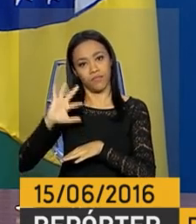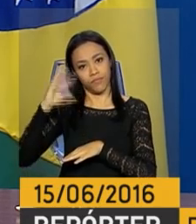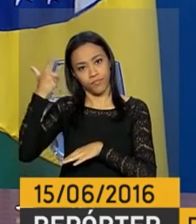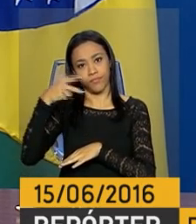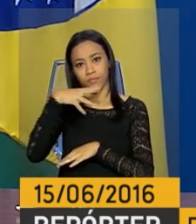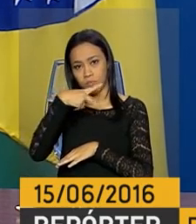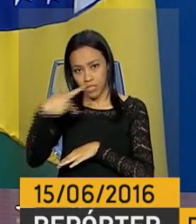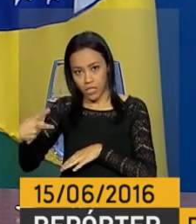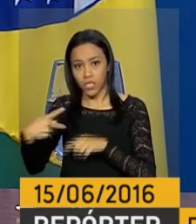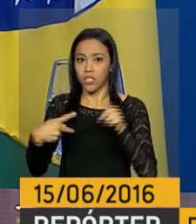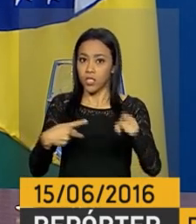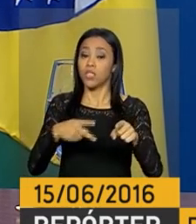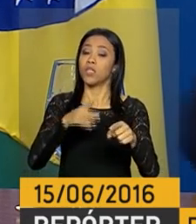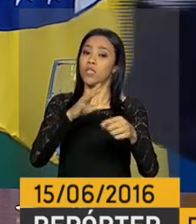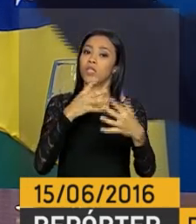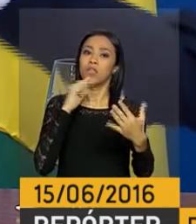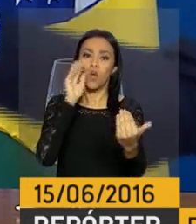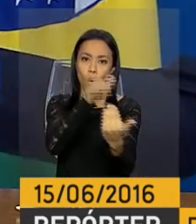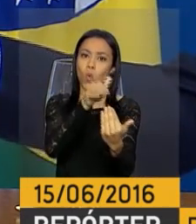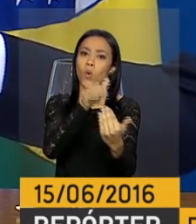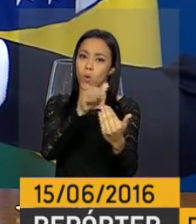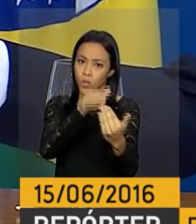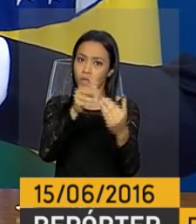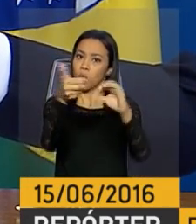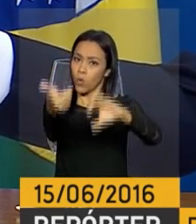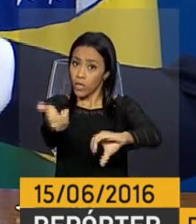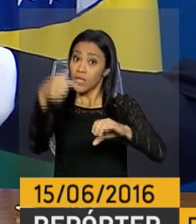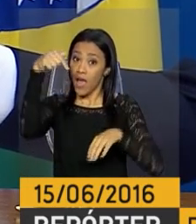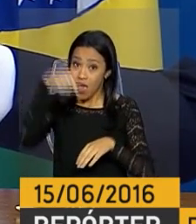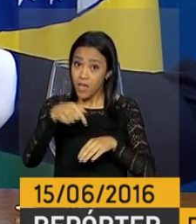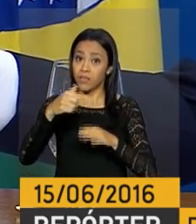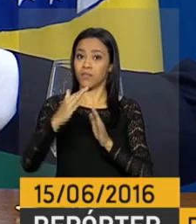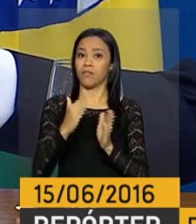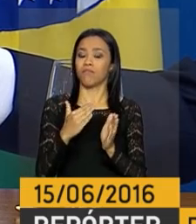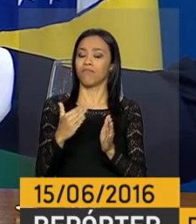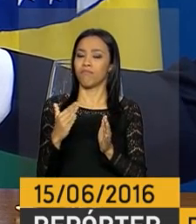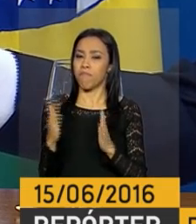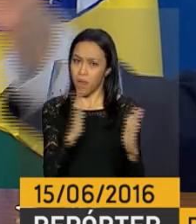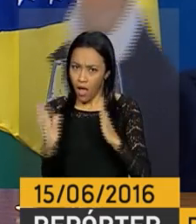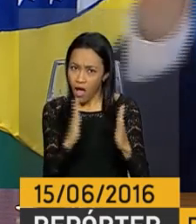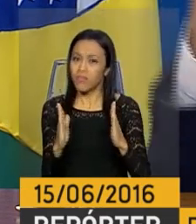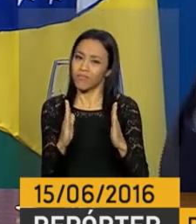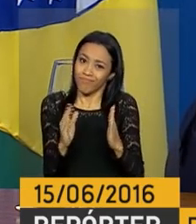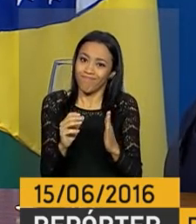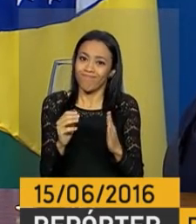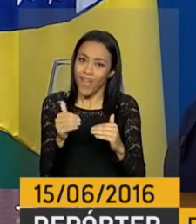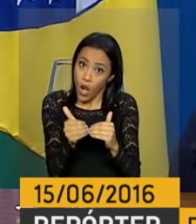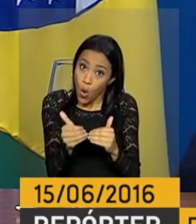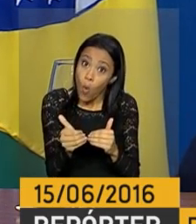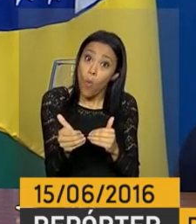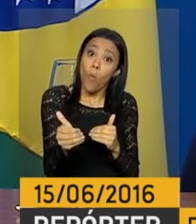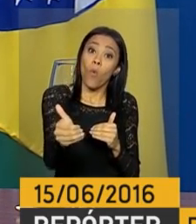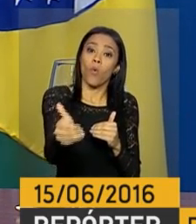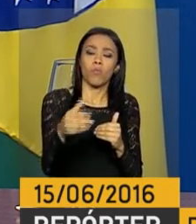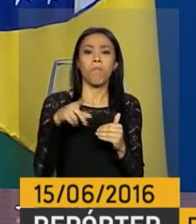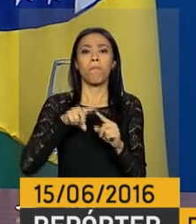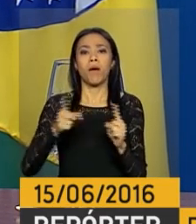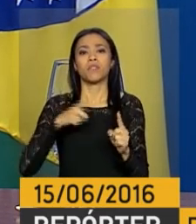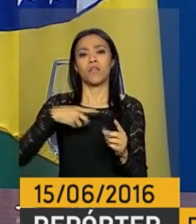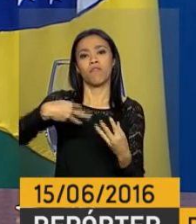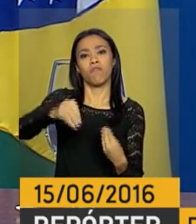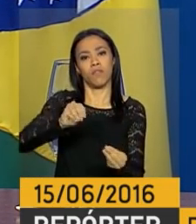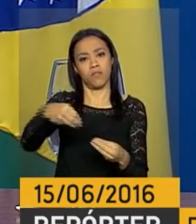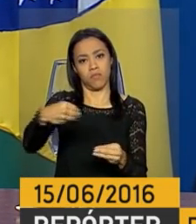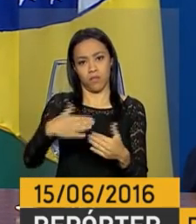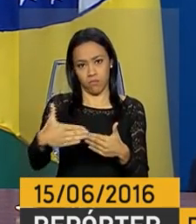um reajuste. Esse prazo é suficientemente longo e tem suficiente flexibilidade, em